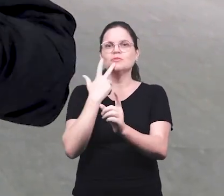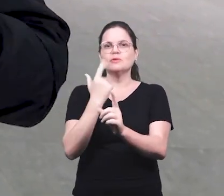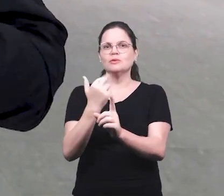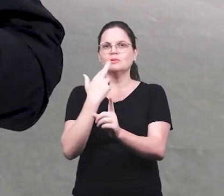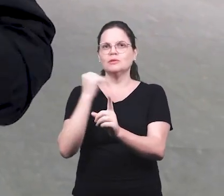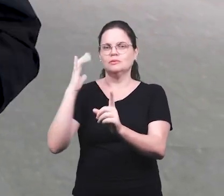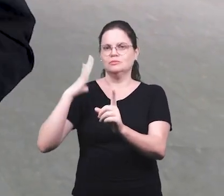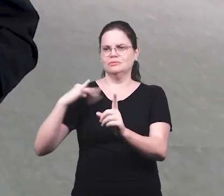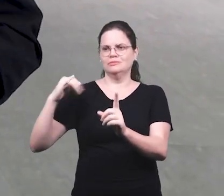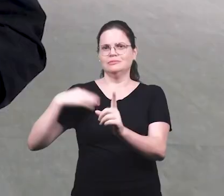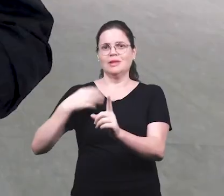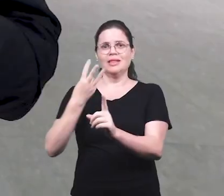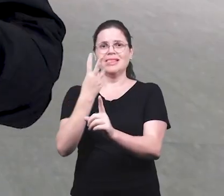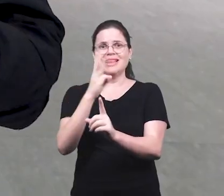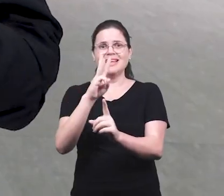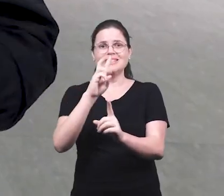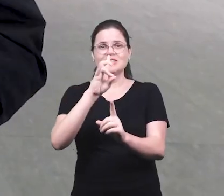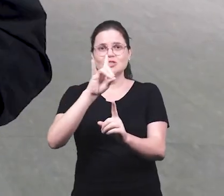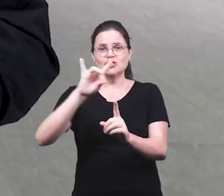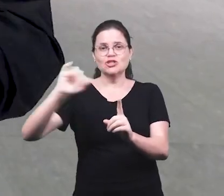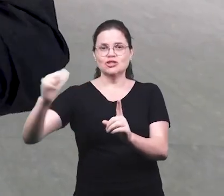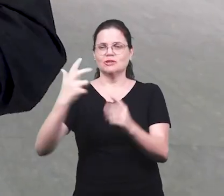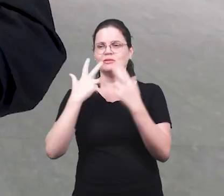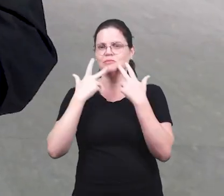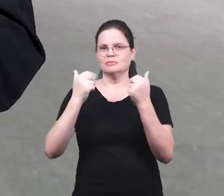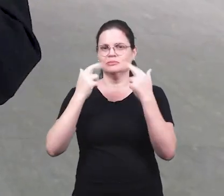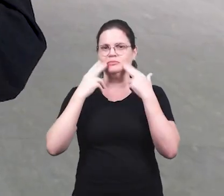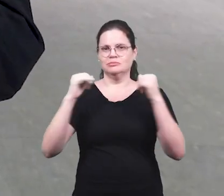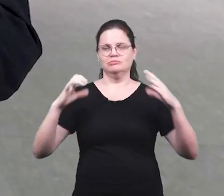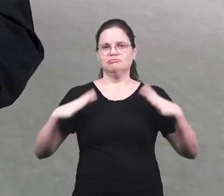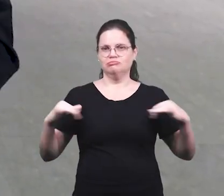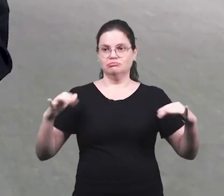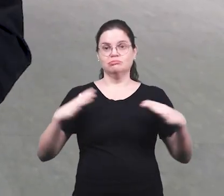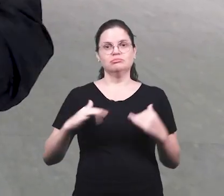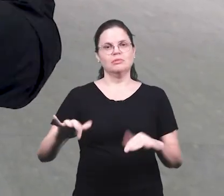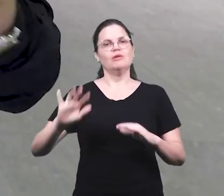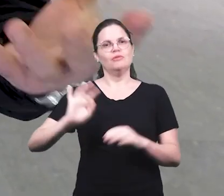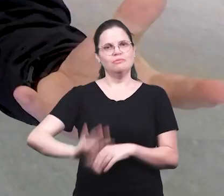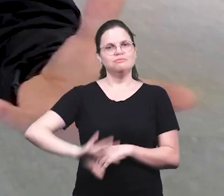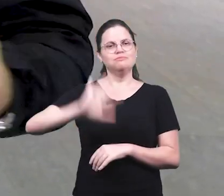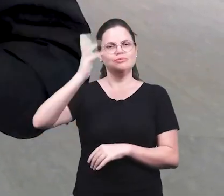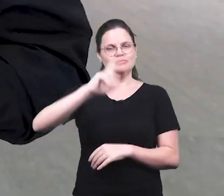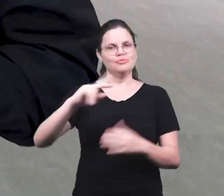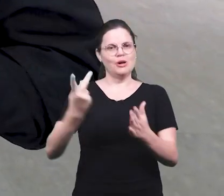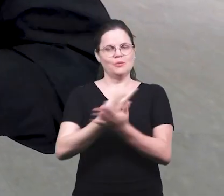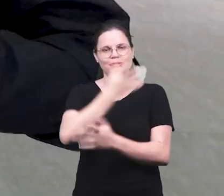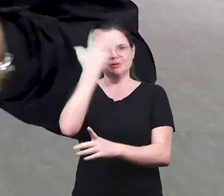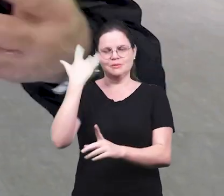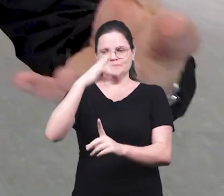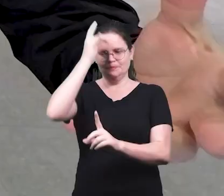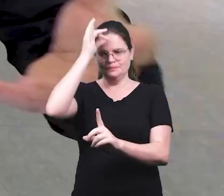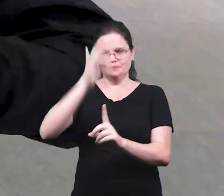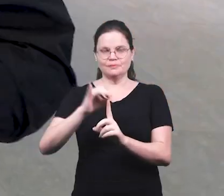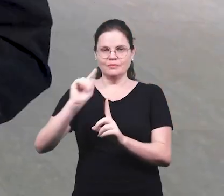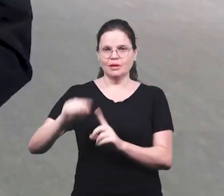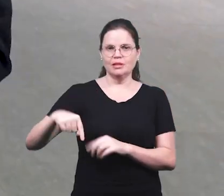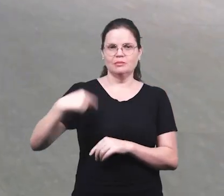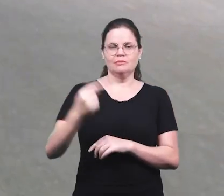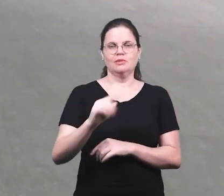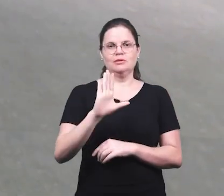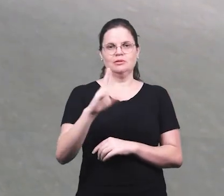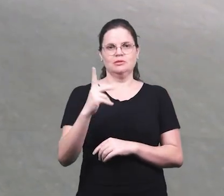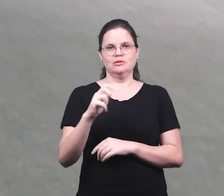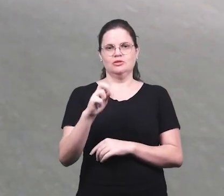durante 3 dias ela orou em línguas. Então isso foi um sinal. Depois